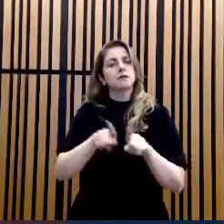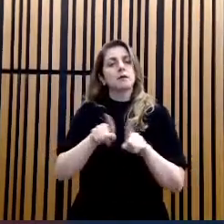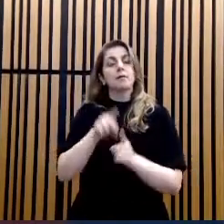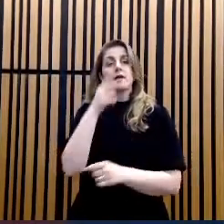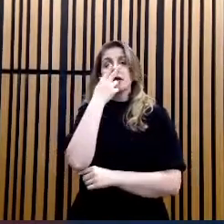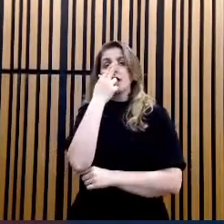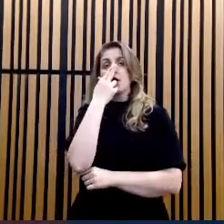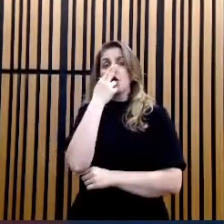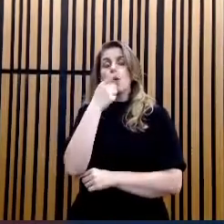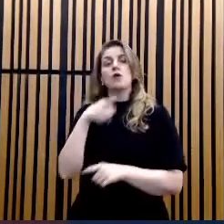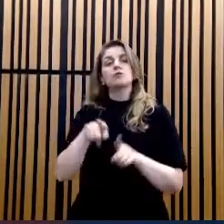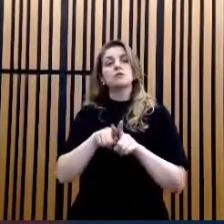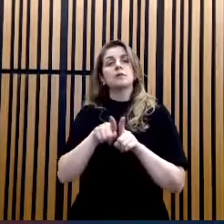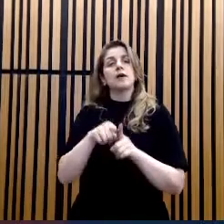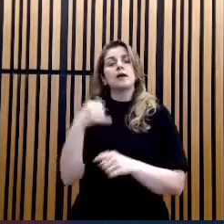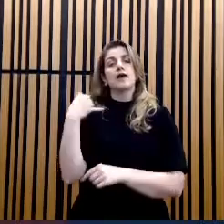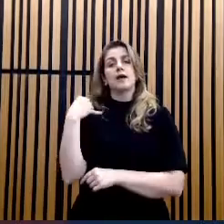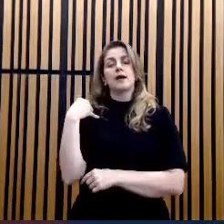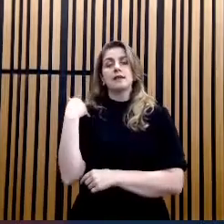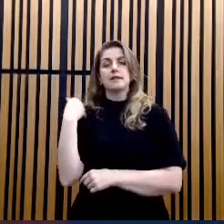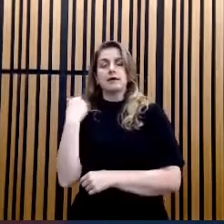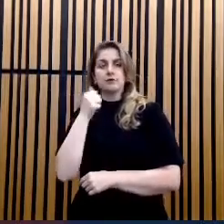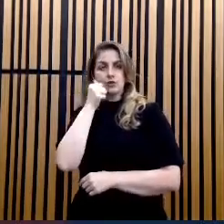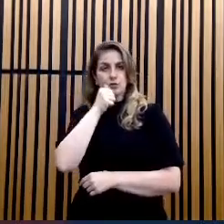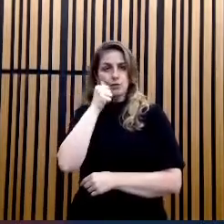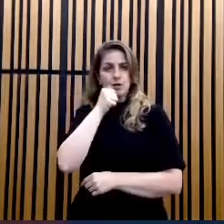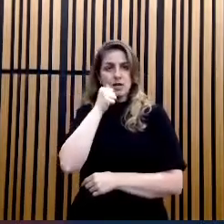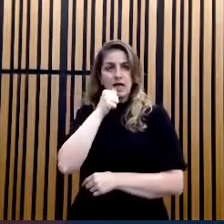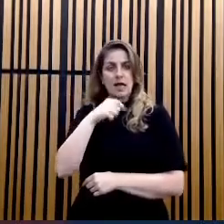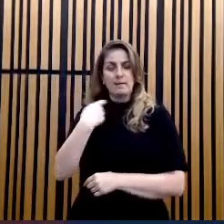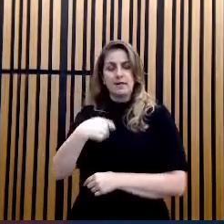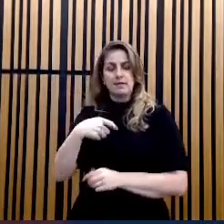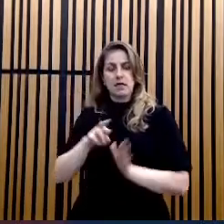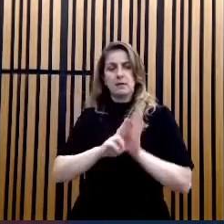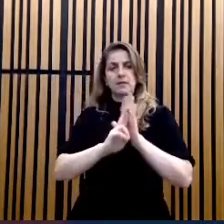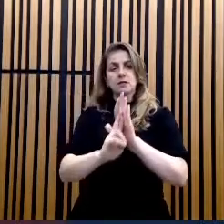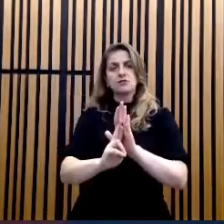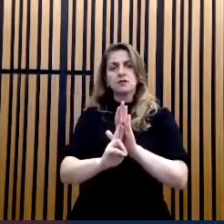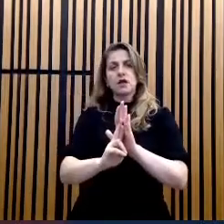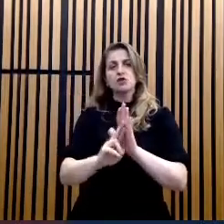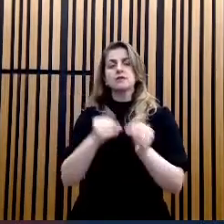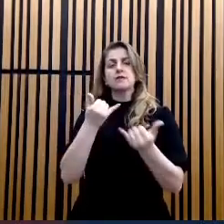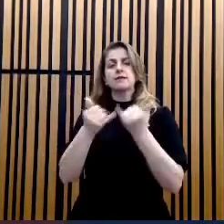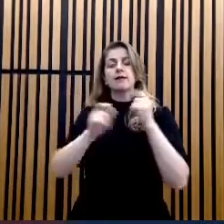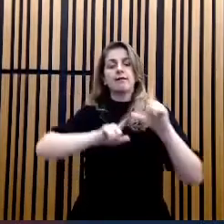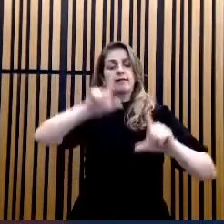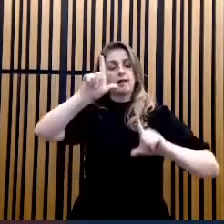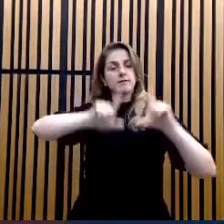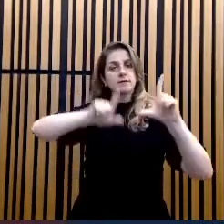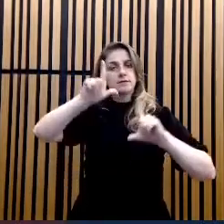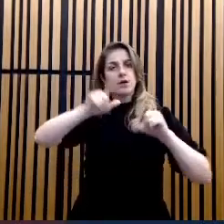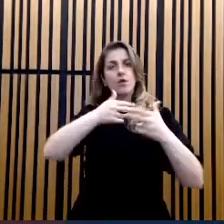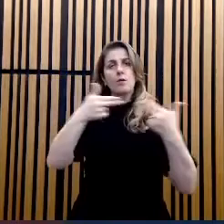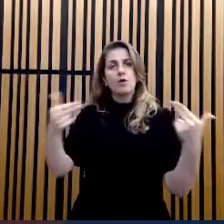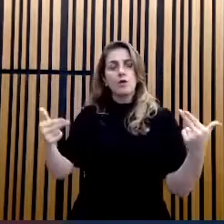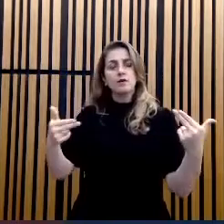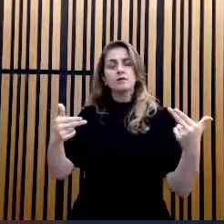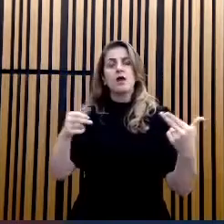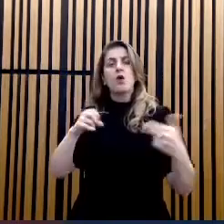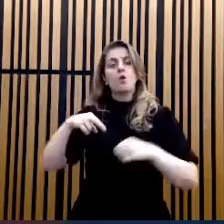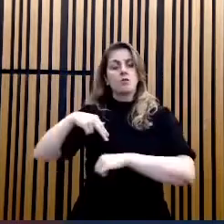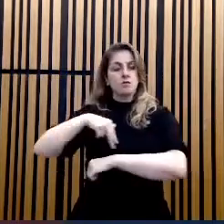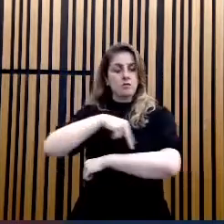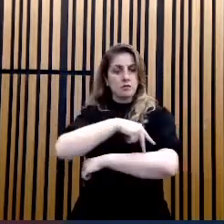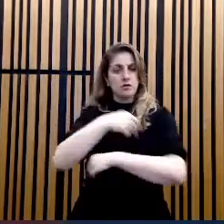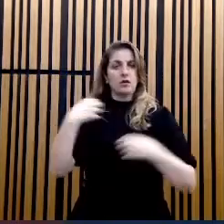coisa da mulher, o estereótipo da mulher, toda vez que tem um comercial de TV, ou um desfile de